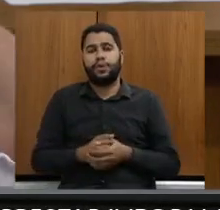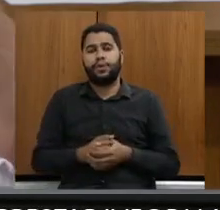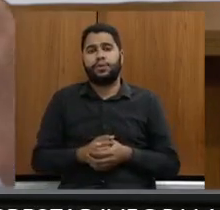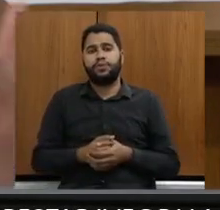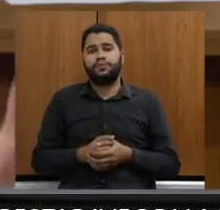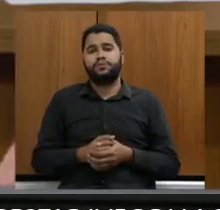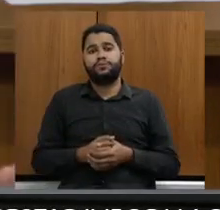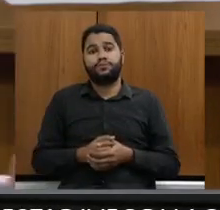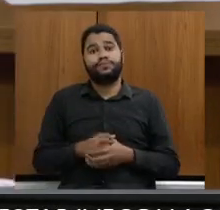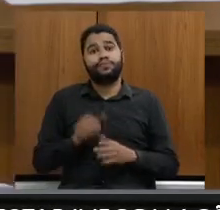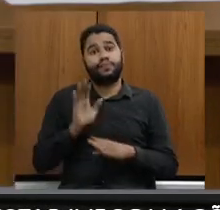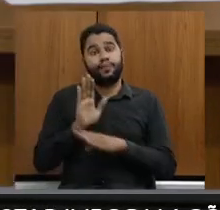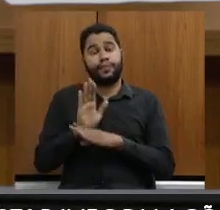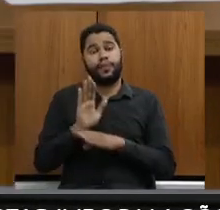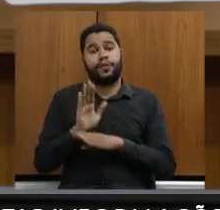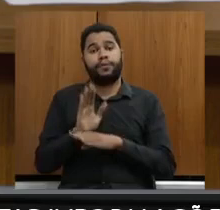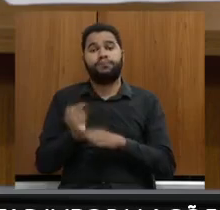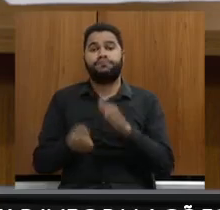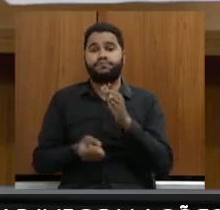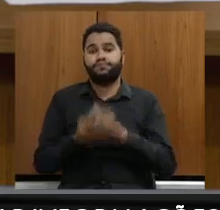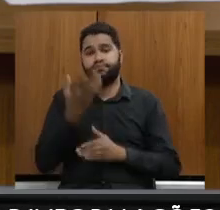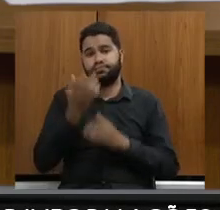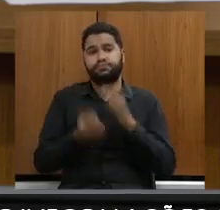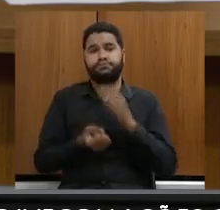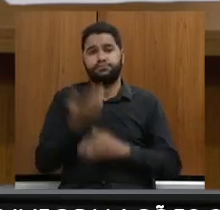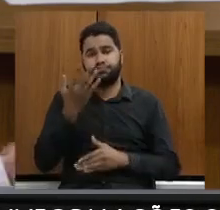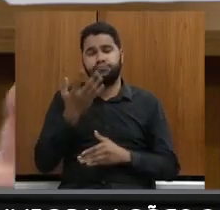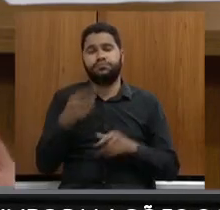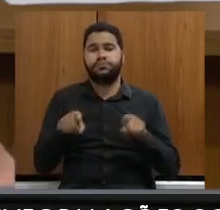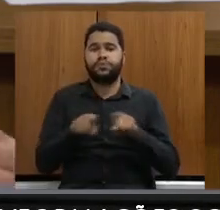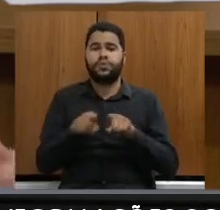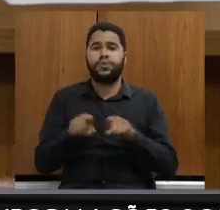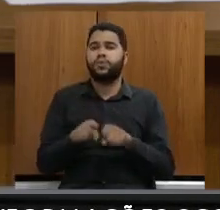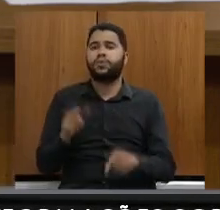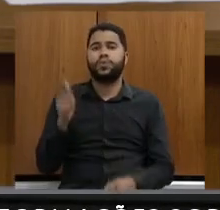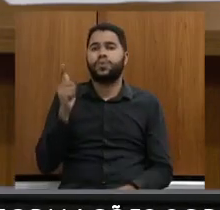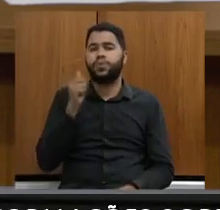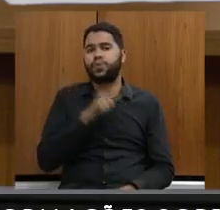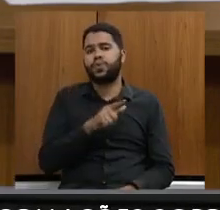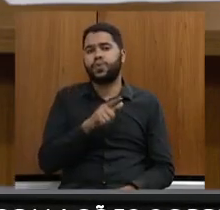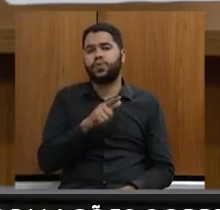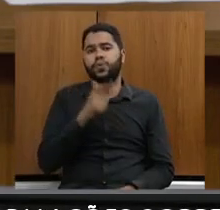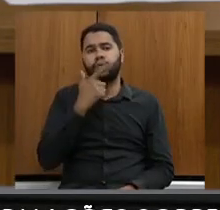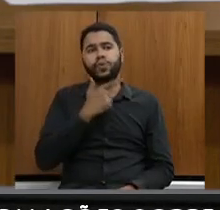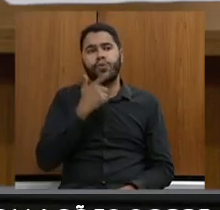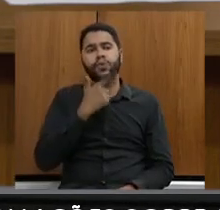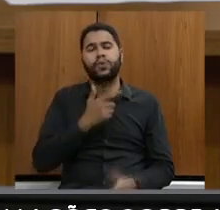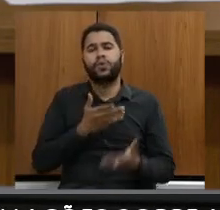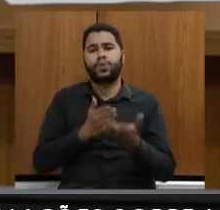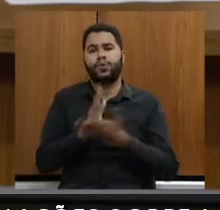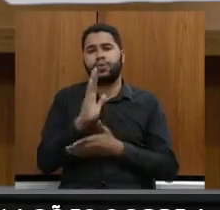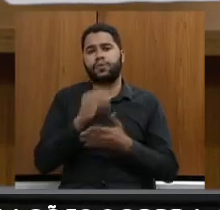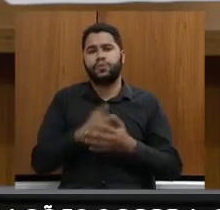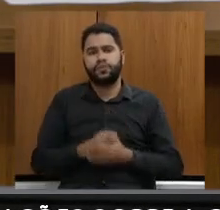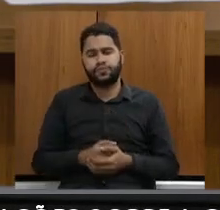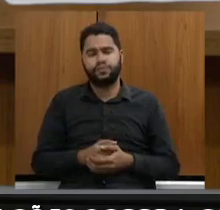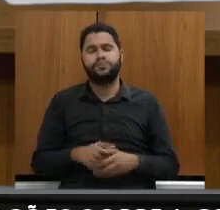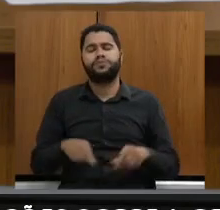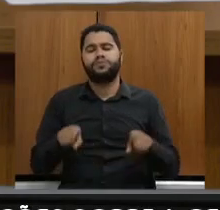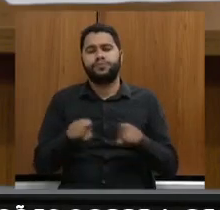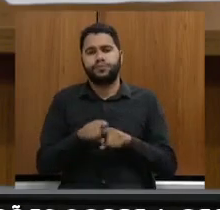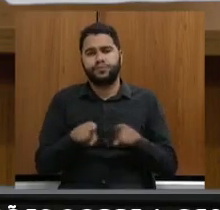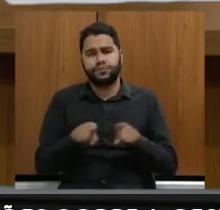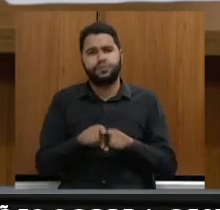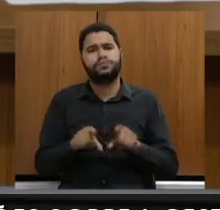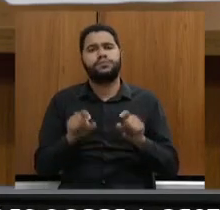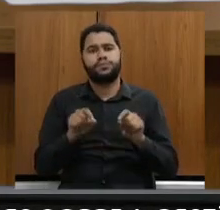pelo menos isso ajuda que o produtor é consiga ter seu queijo aprovado lá no fim então é também